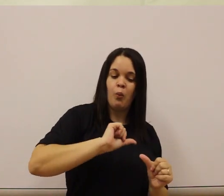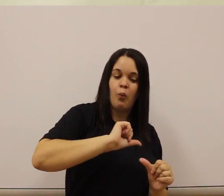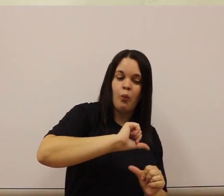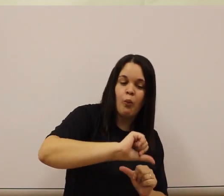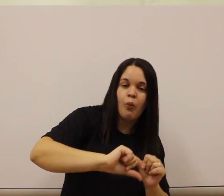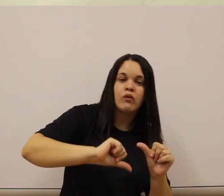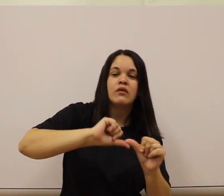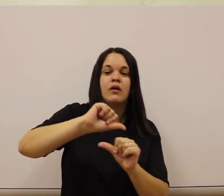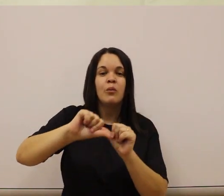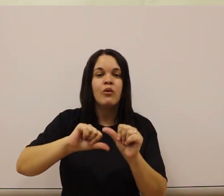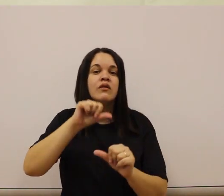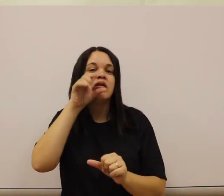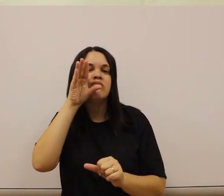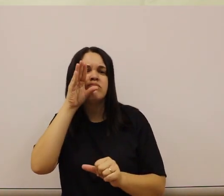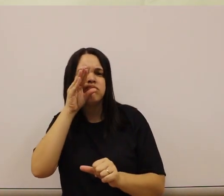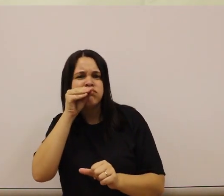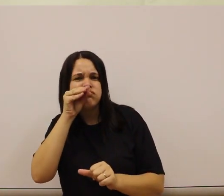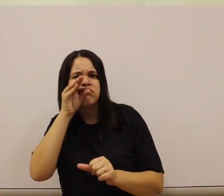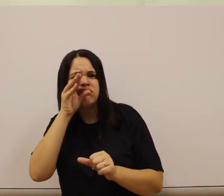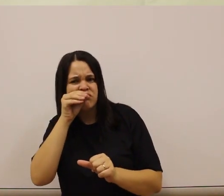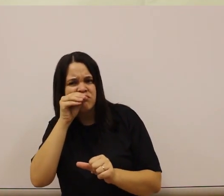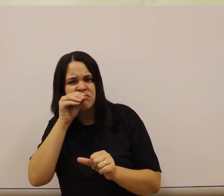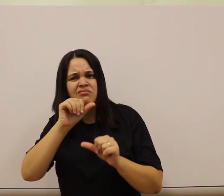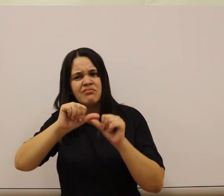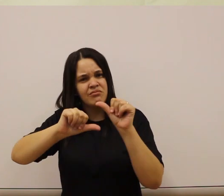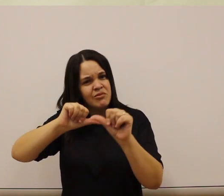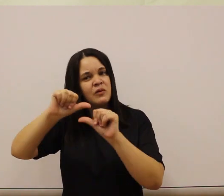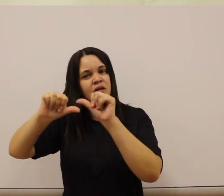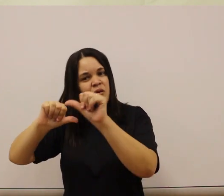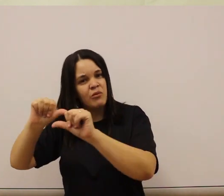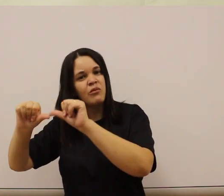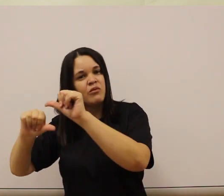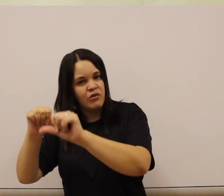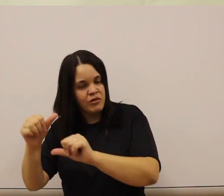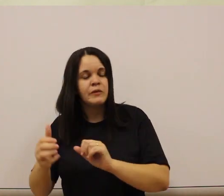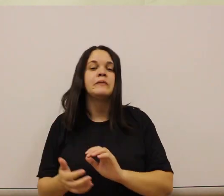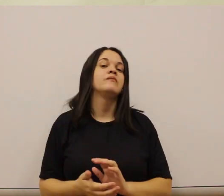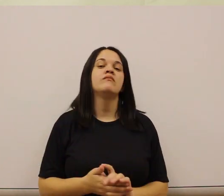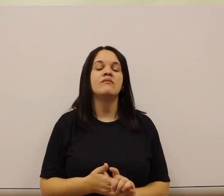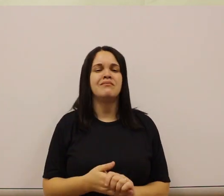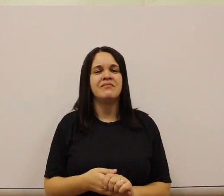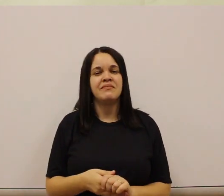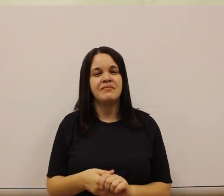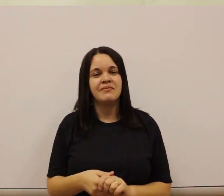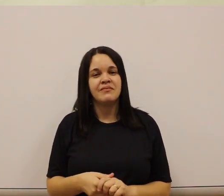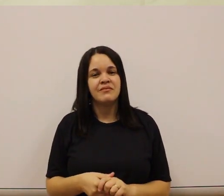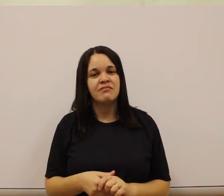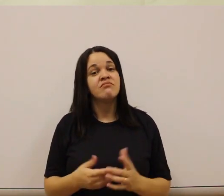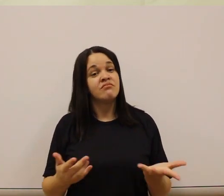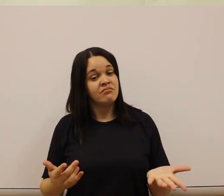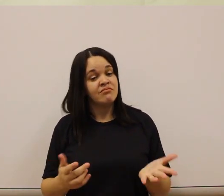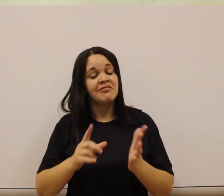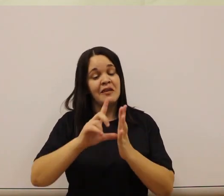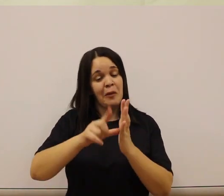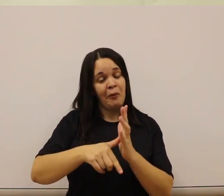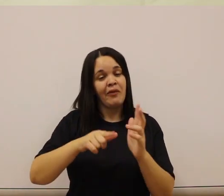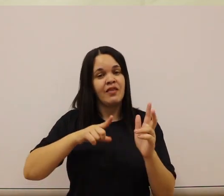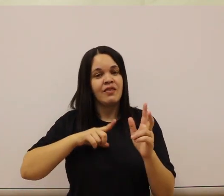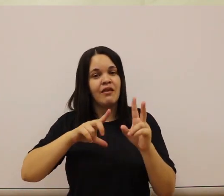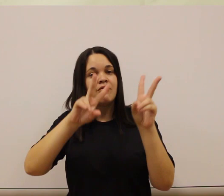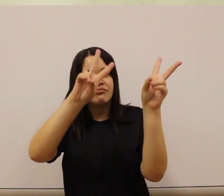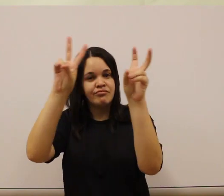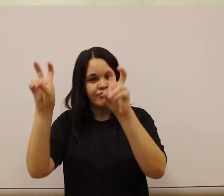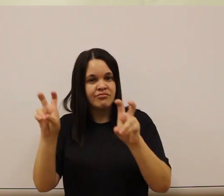patos selvagens com cepa humana existente de forma prévia. Depois nós temos a gripe de